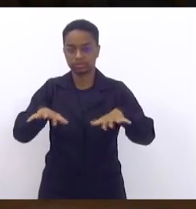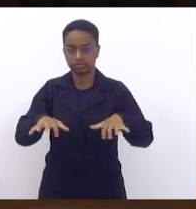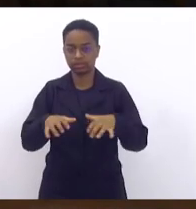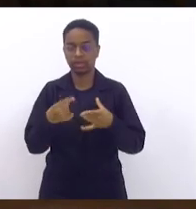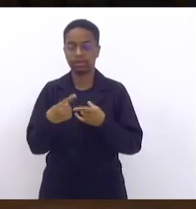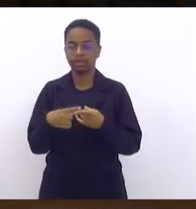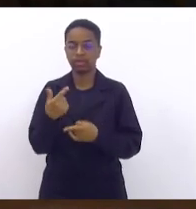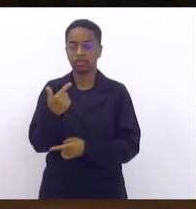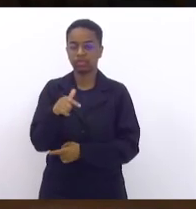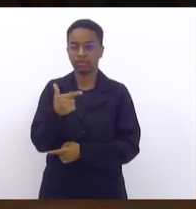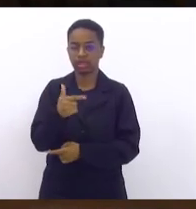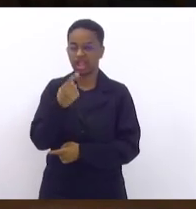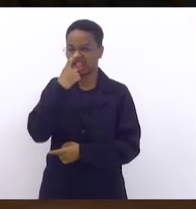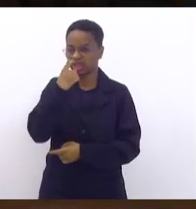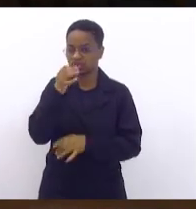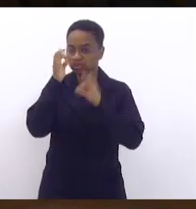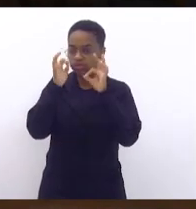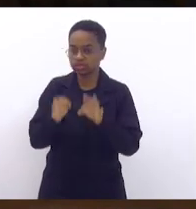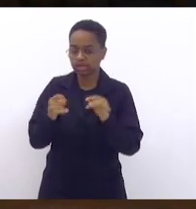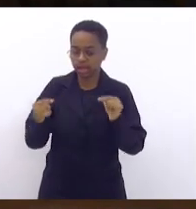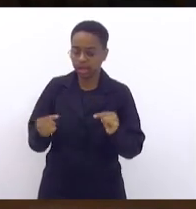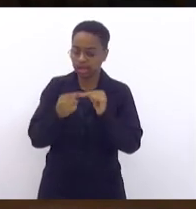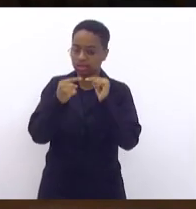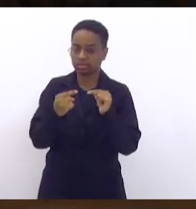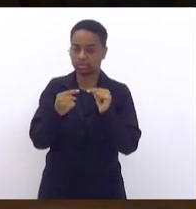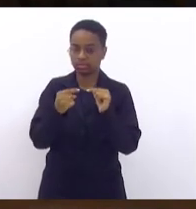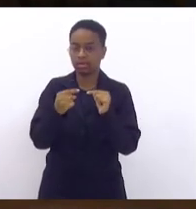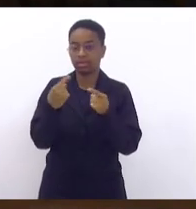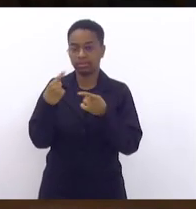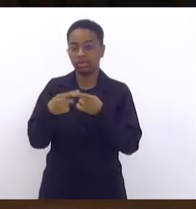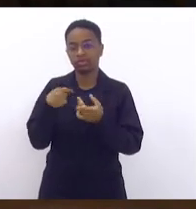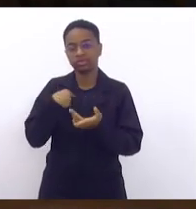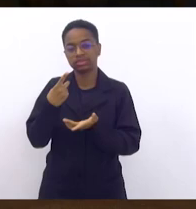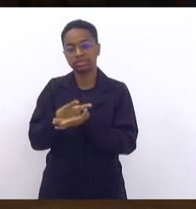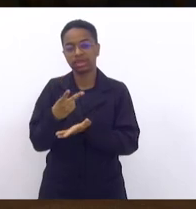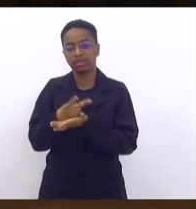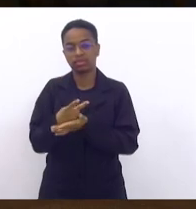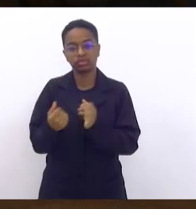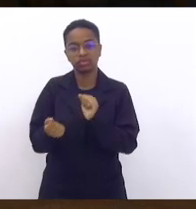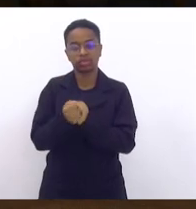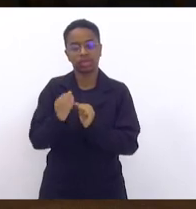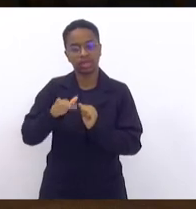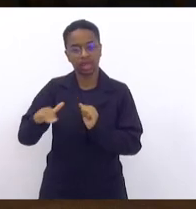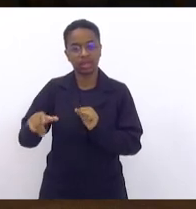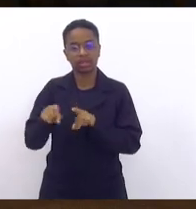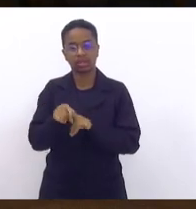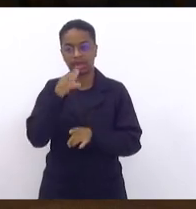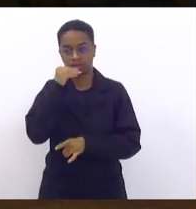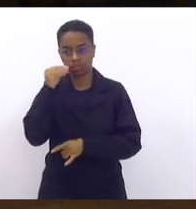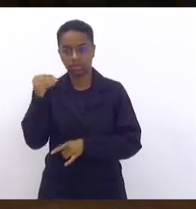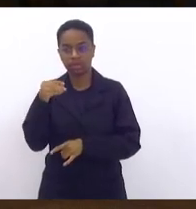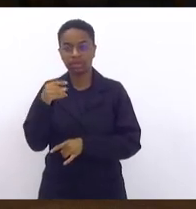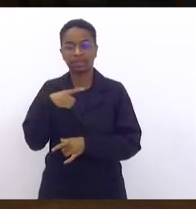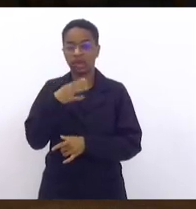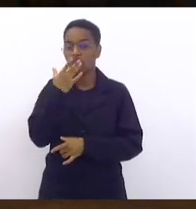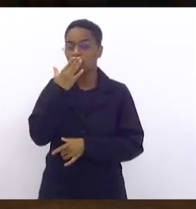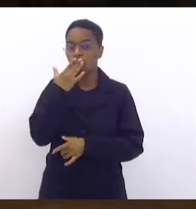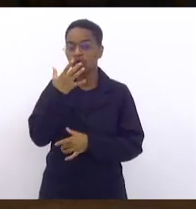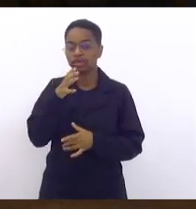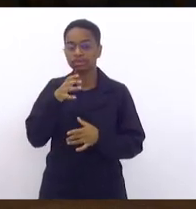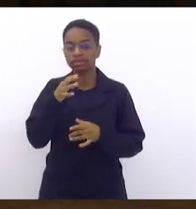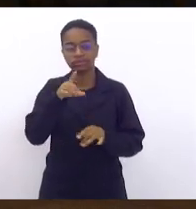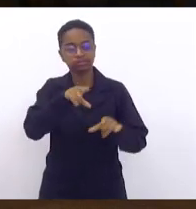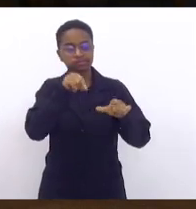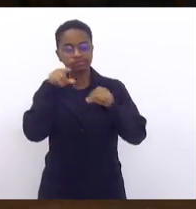uma lixeira de coleta seletiva que eu sempre trabalhei muito com as crianças com os adolescentes você tem que viver as cores para